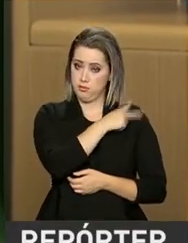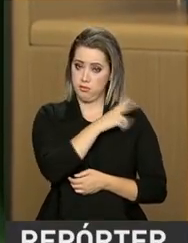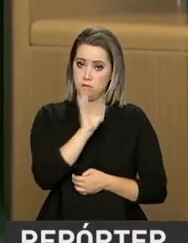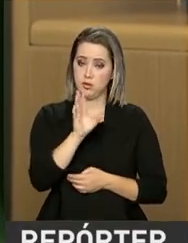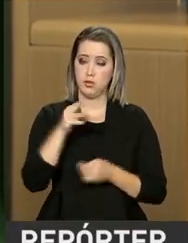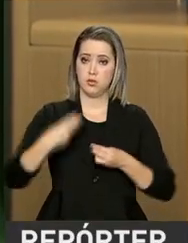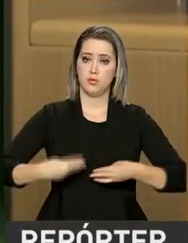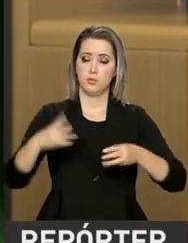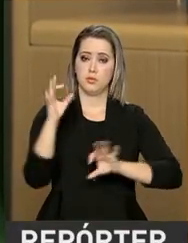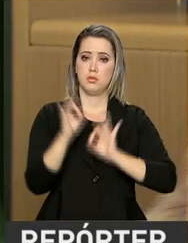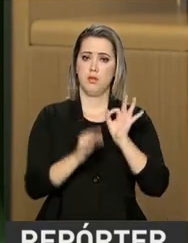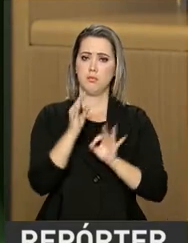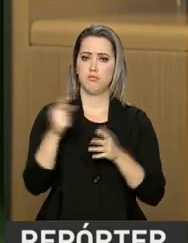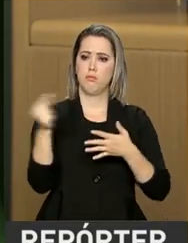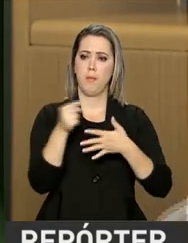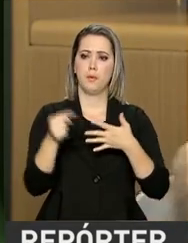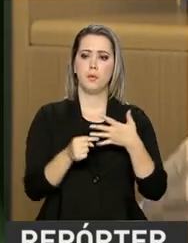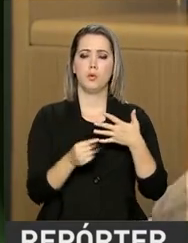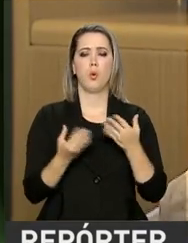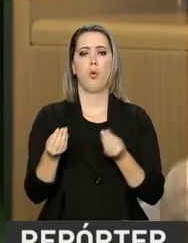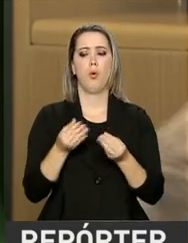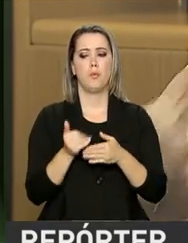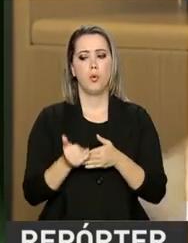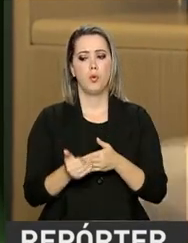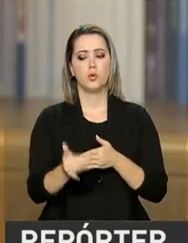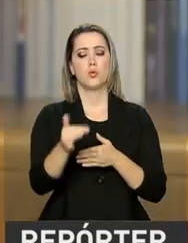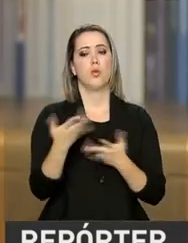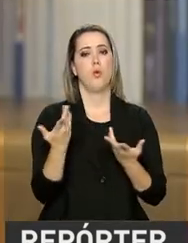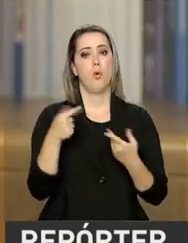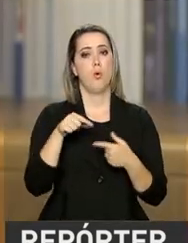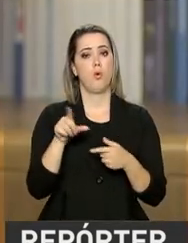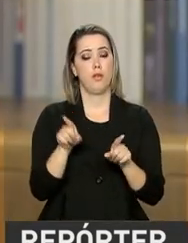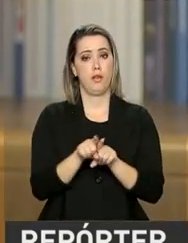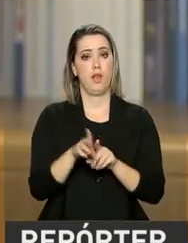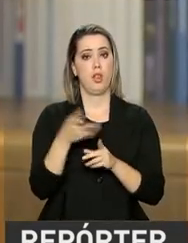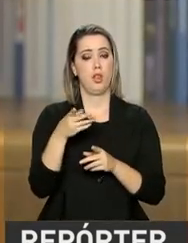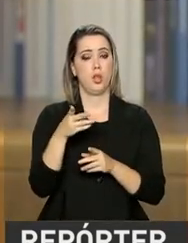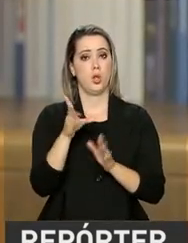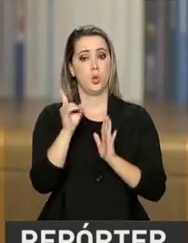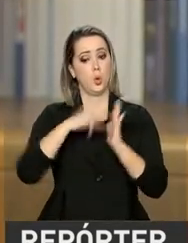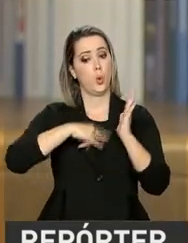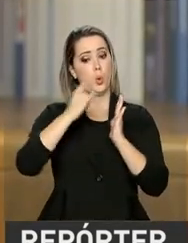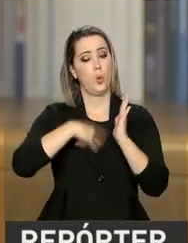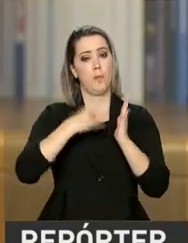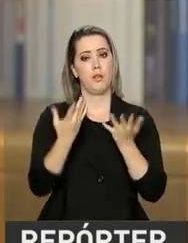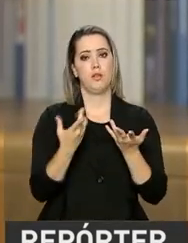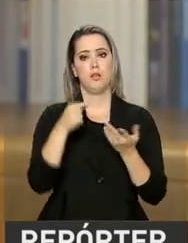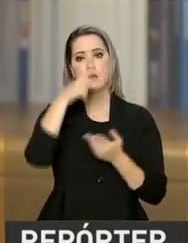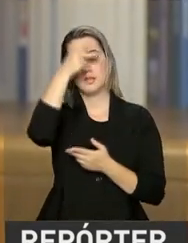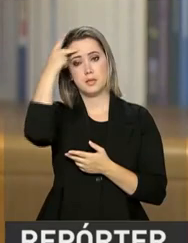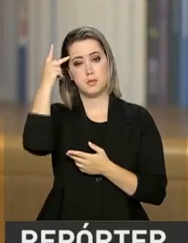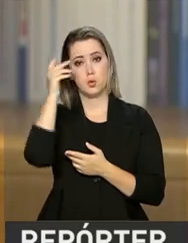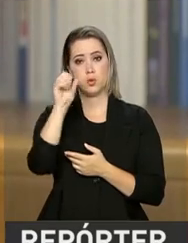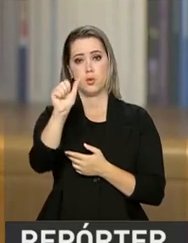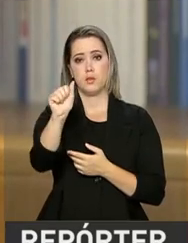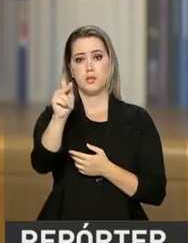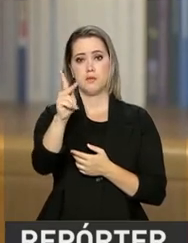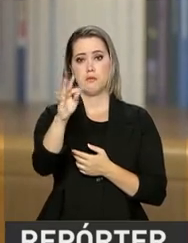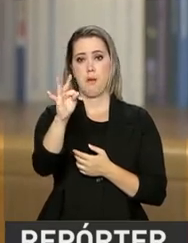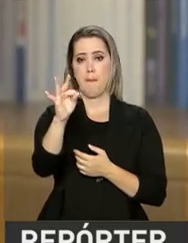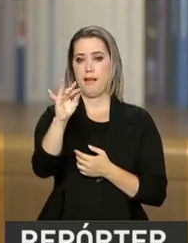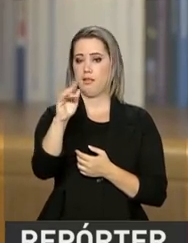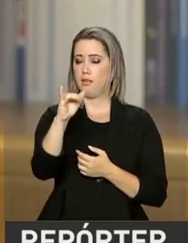da Justiça são pontos como a permanência e naturalização de pessoas sem nacionalidade os chamados apátridas e